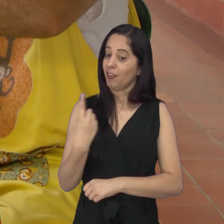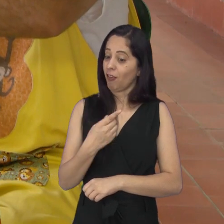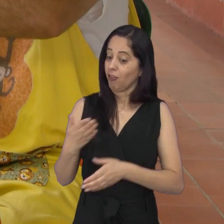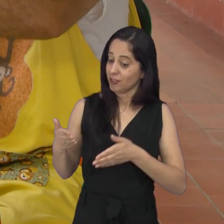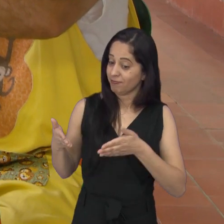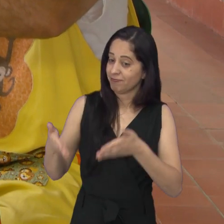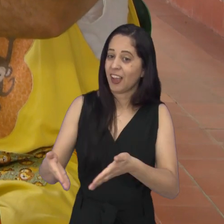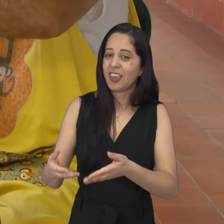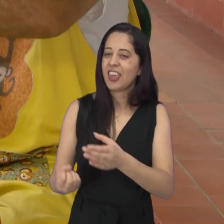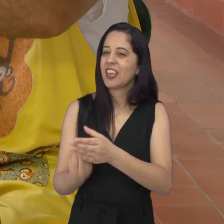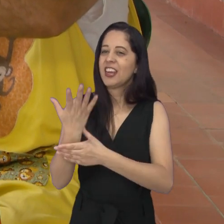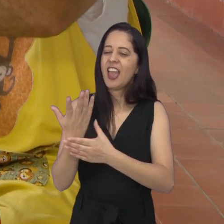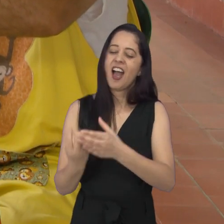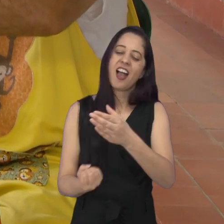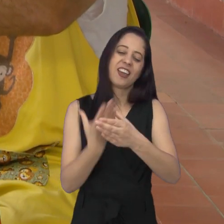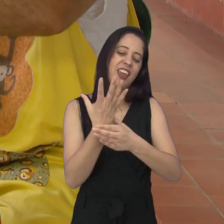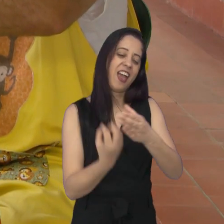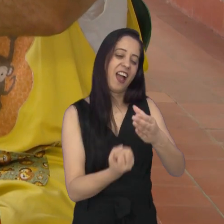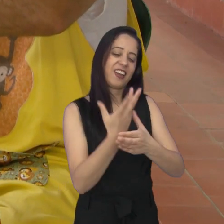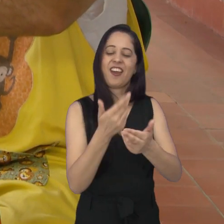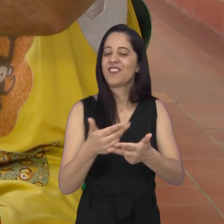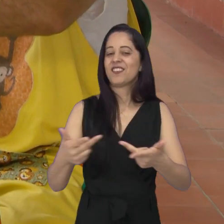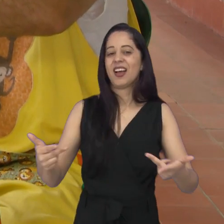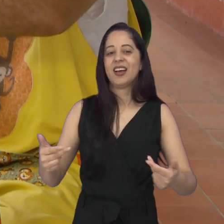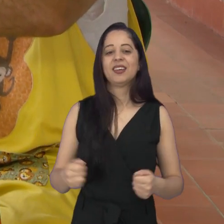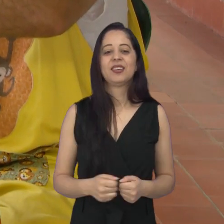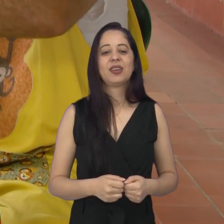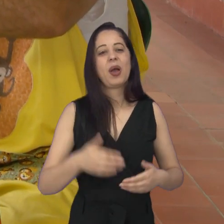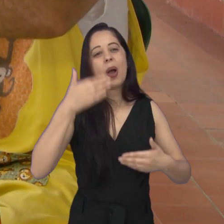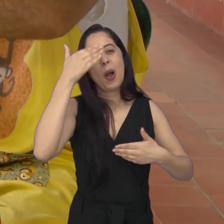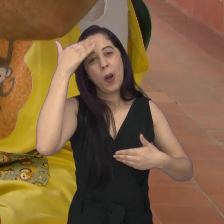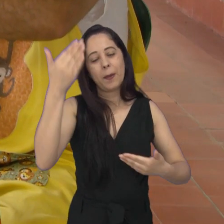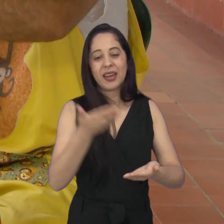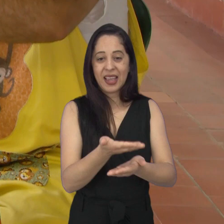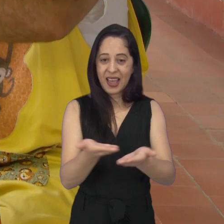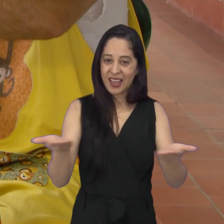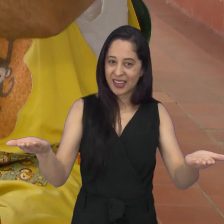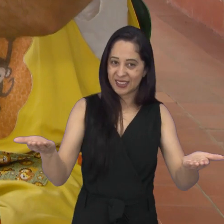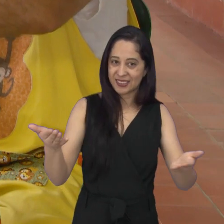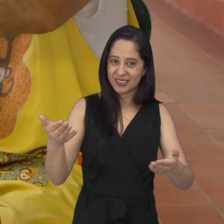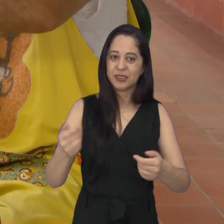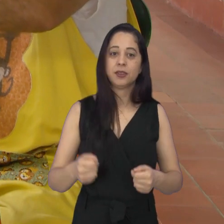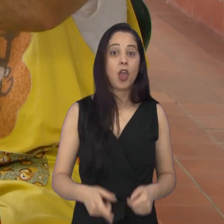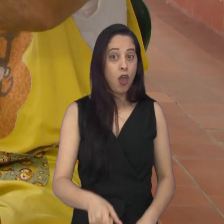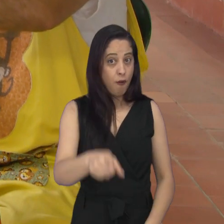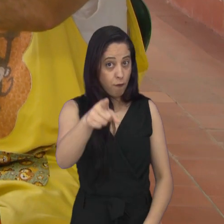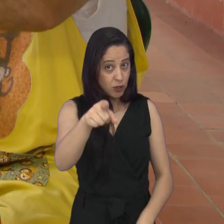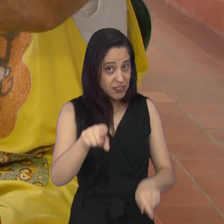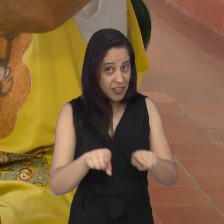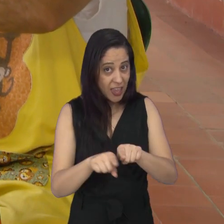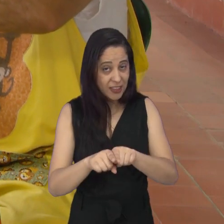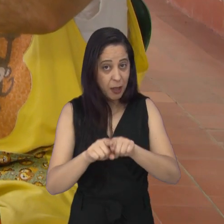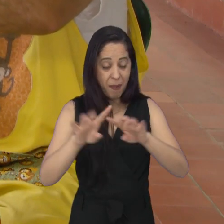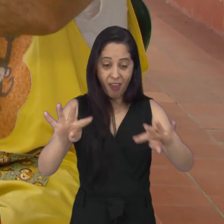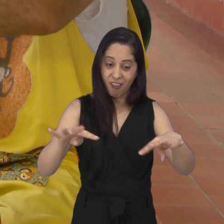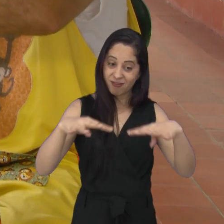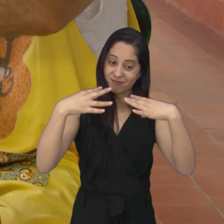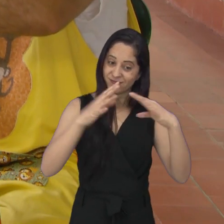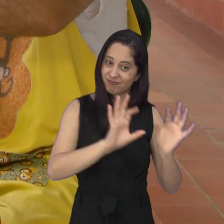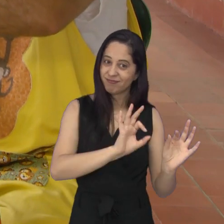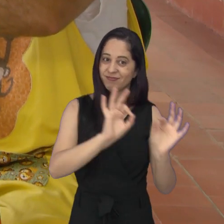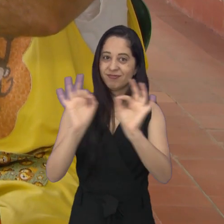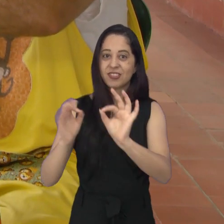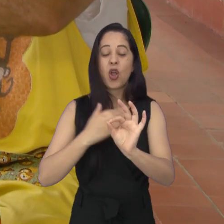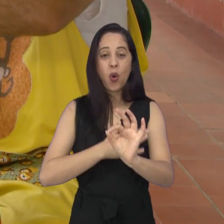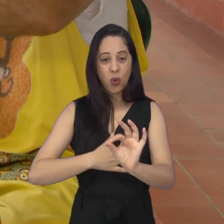criar e muitas outras coisas. É isso aí. Agradeço a toda a nossa equipe, a você que está nos assistindo